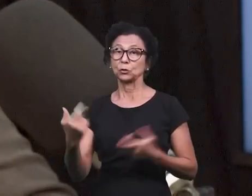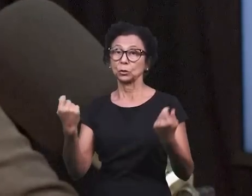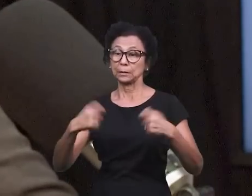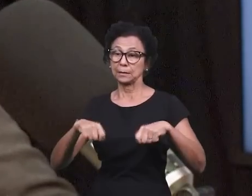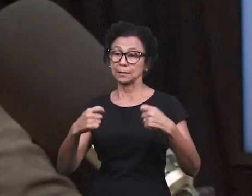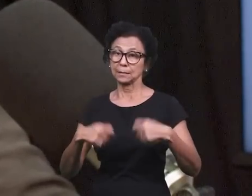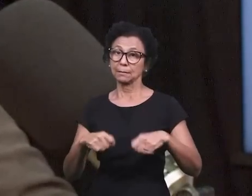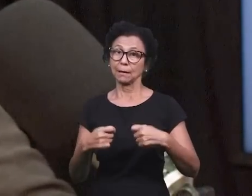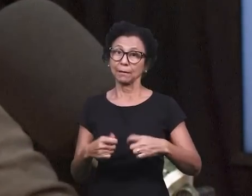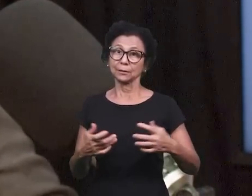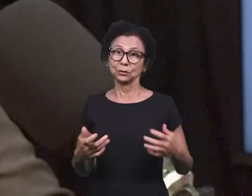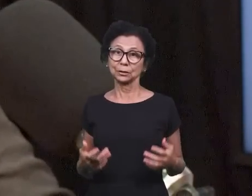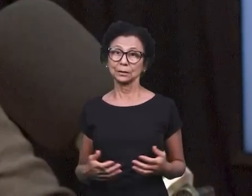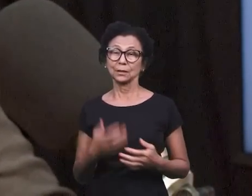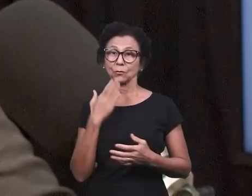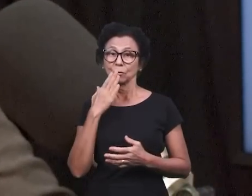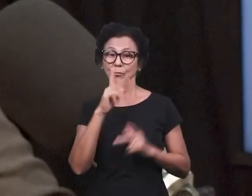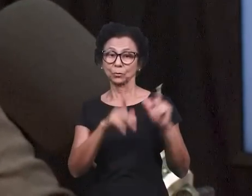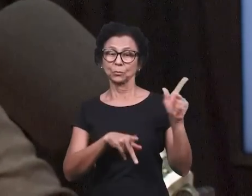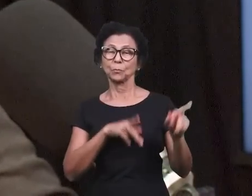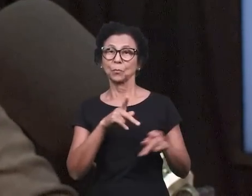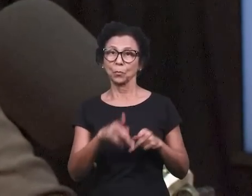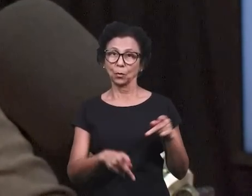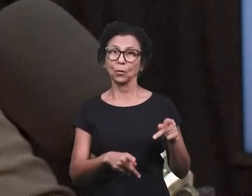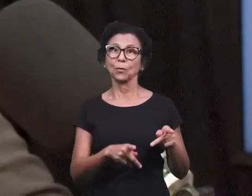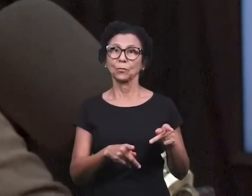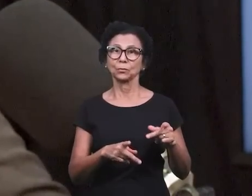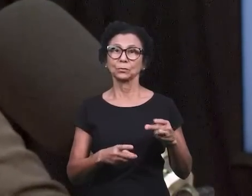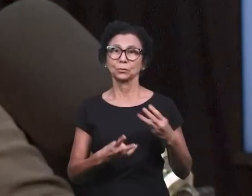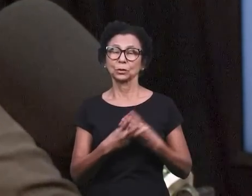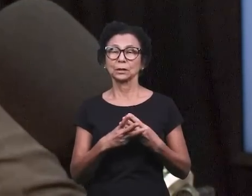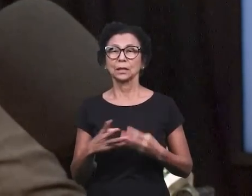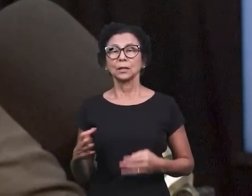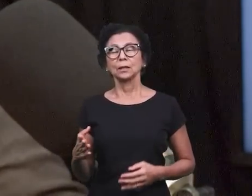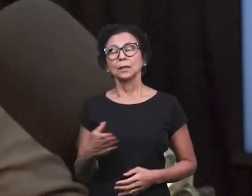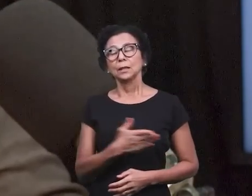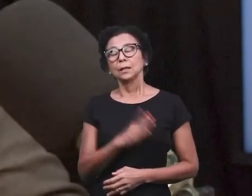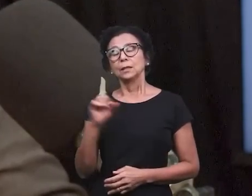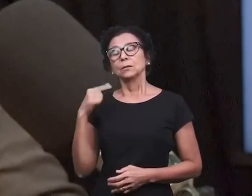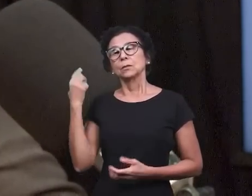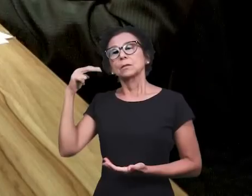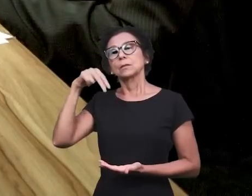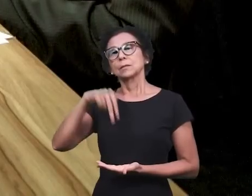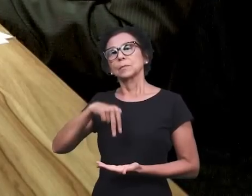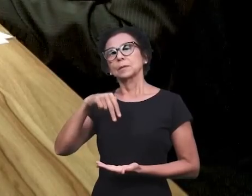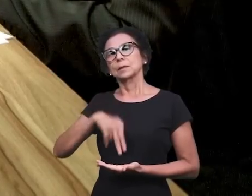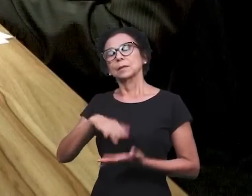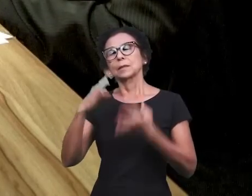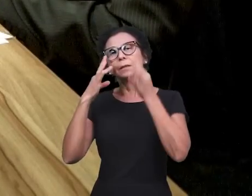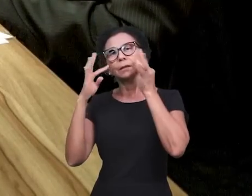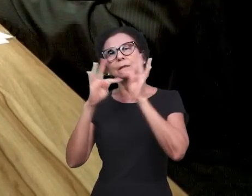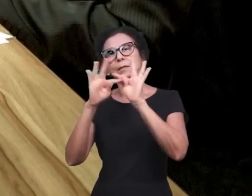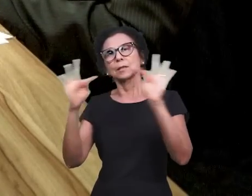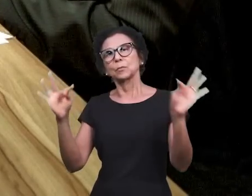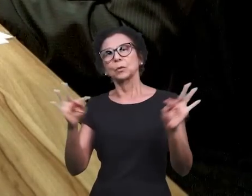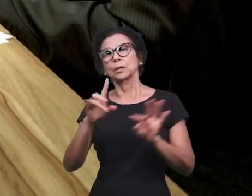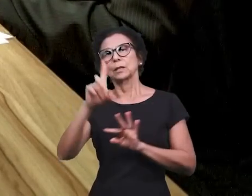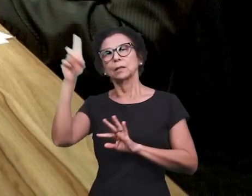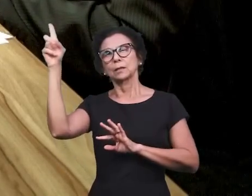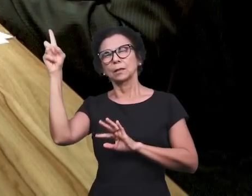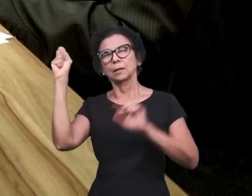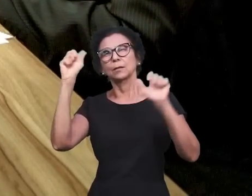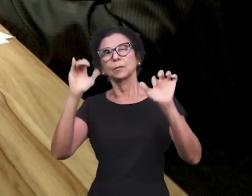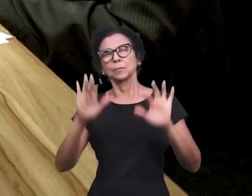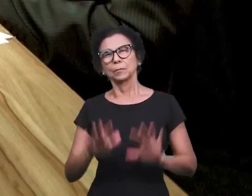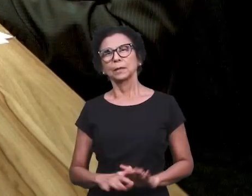que nós somos, né? Daquilo que nós fizemos, mas aquilo que o Senhor fez por nós, né? E aquilo que o Senhor faz pelos seus servos,